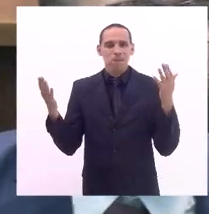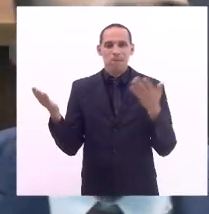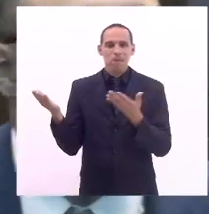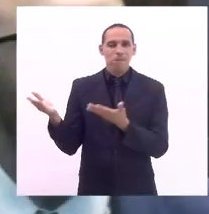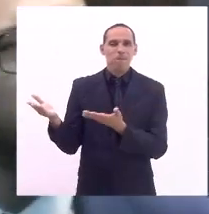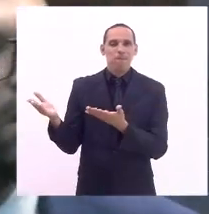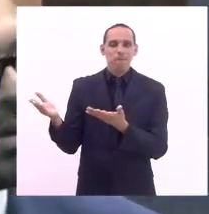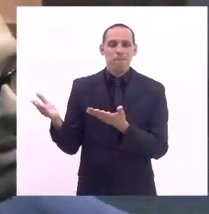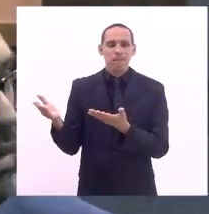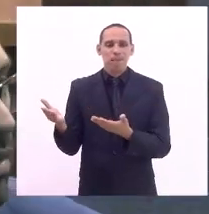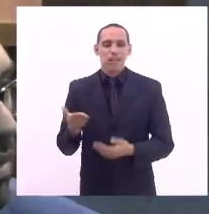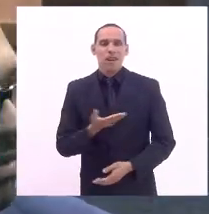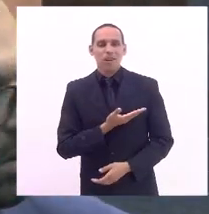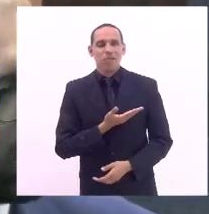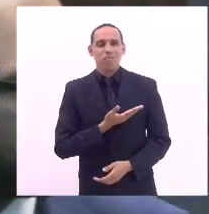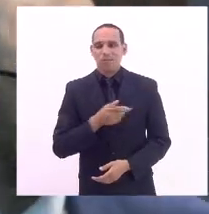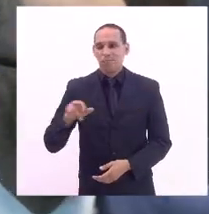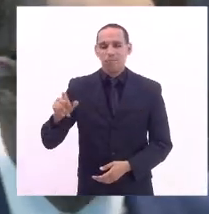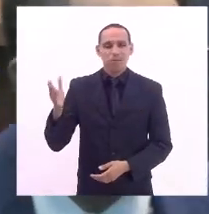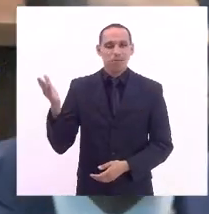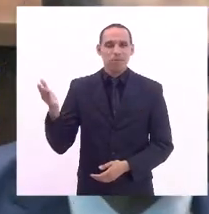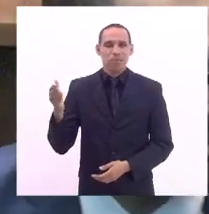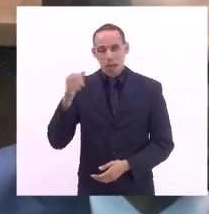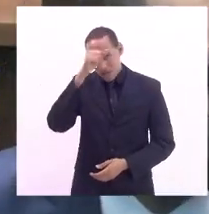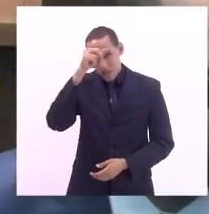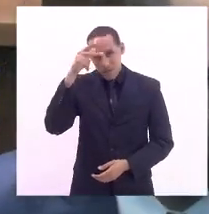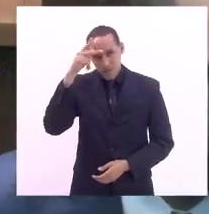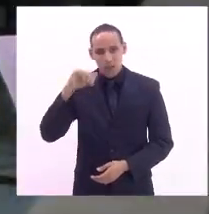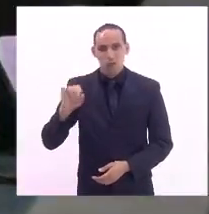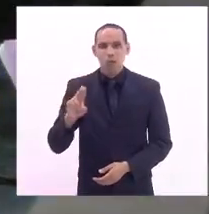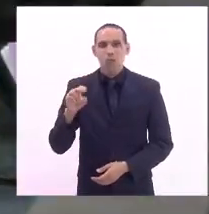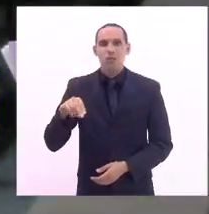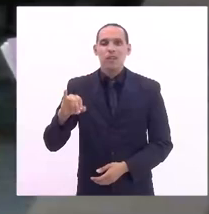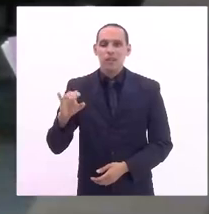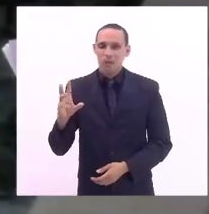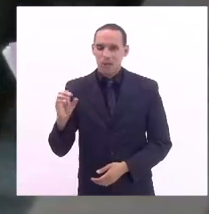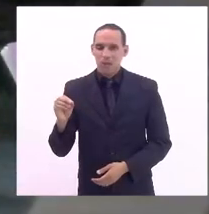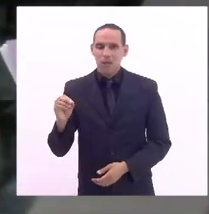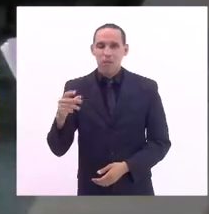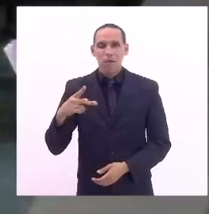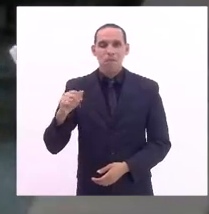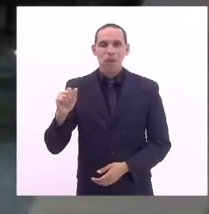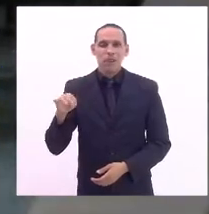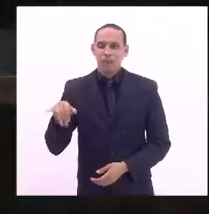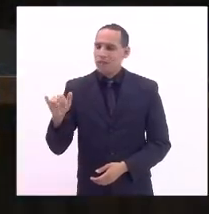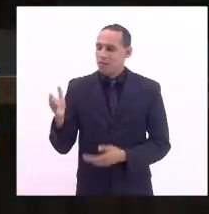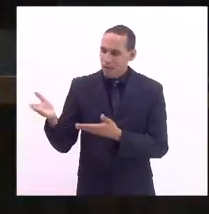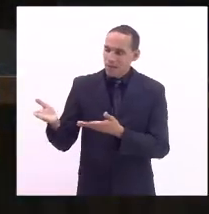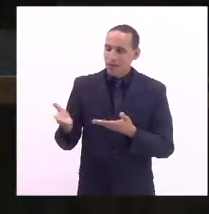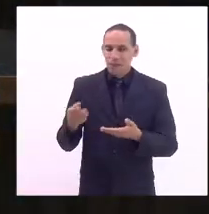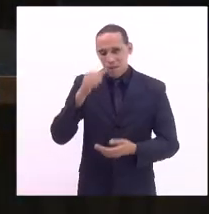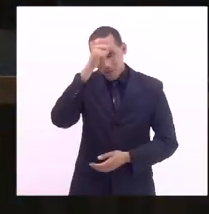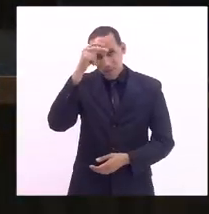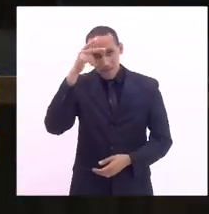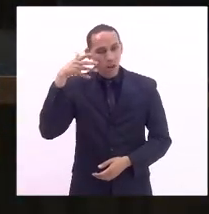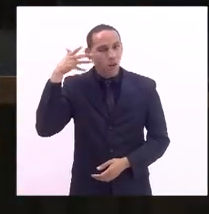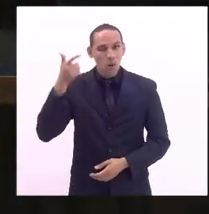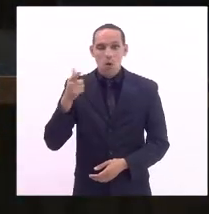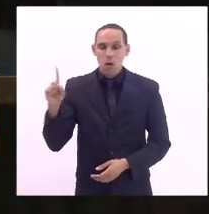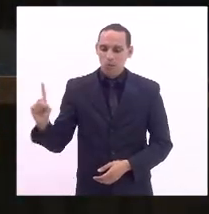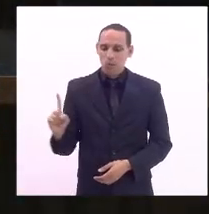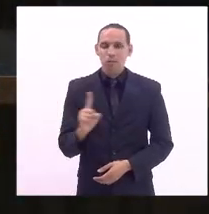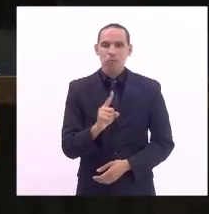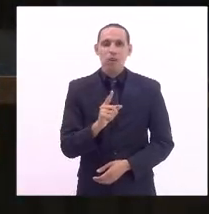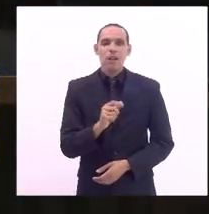do nosso querido irmão aqui, prefeito Juninho, de Partido Alferes. Seja muito bem-vindo, prefeito. Próximo orador inscrito é a